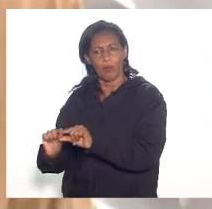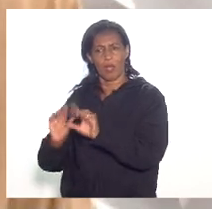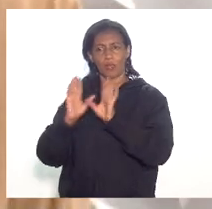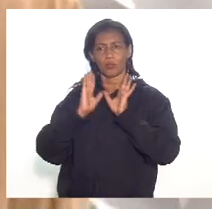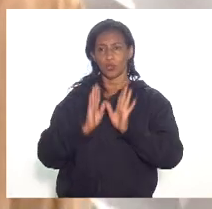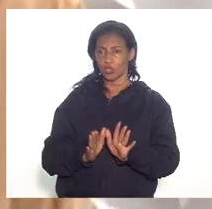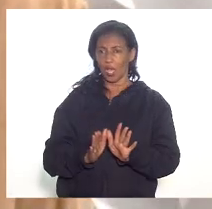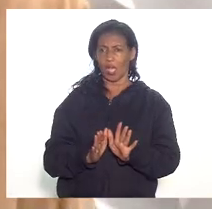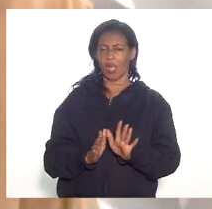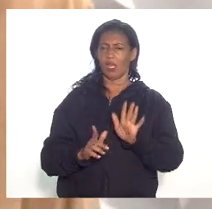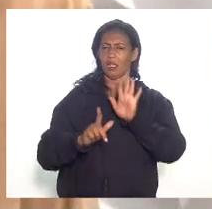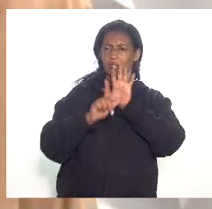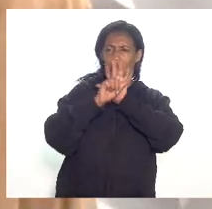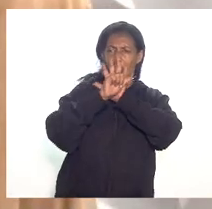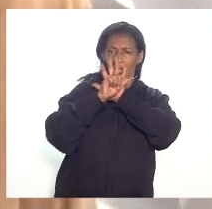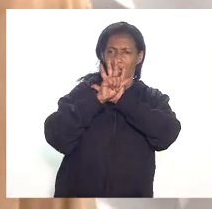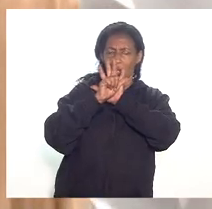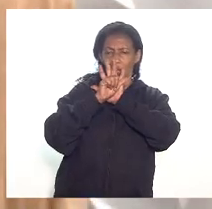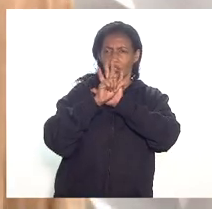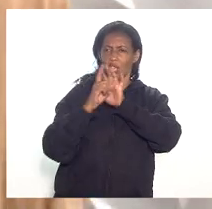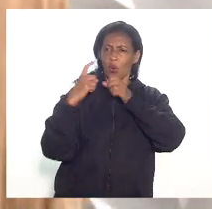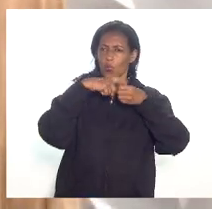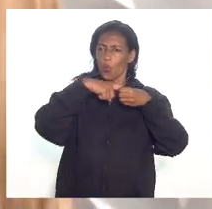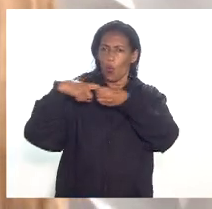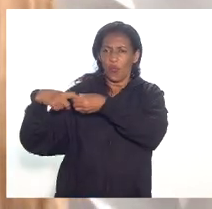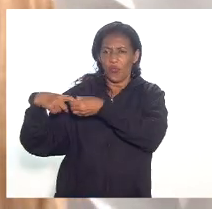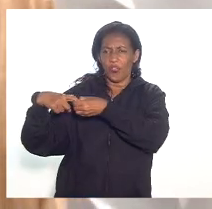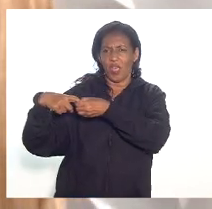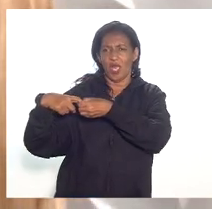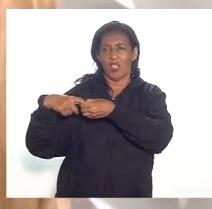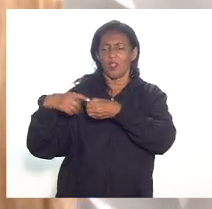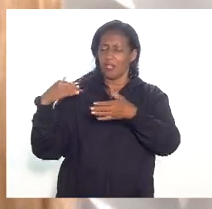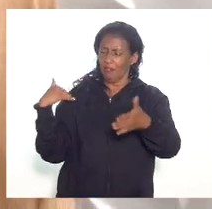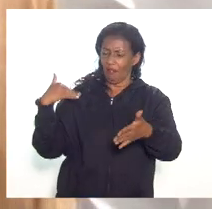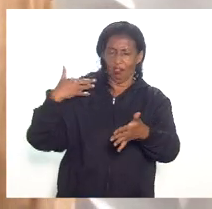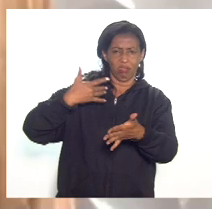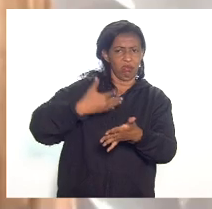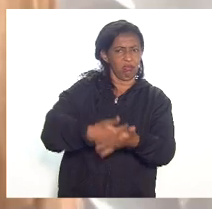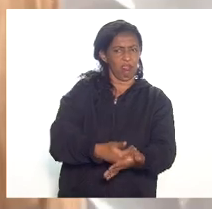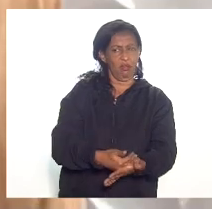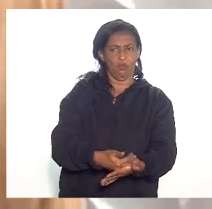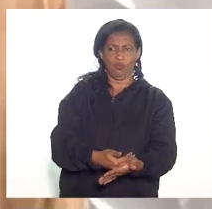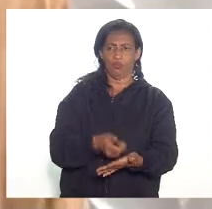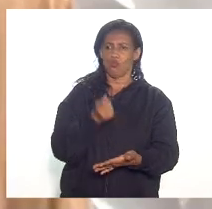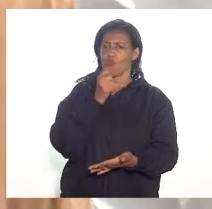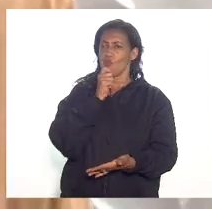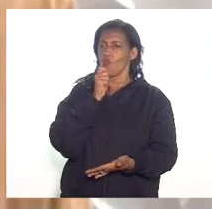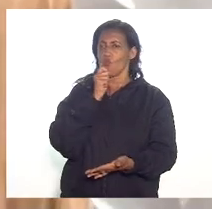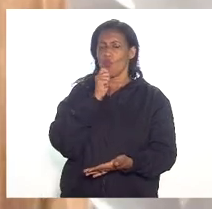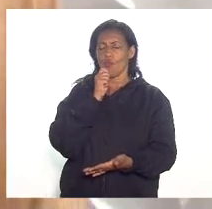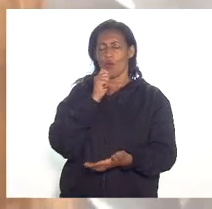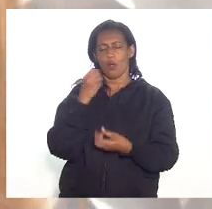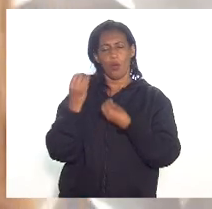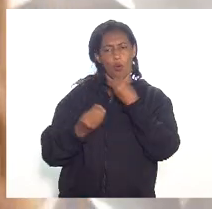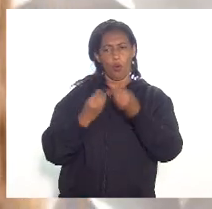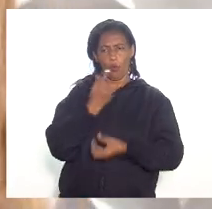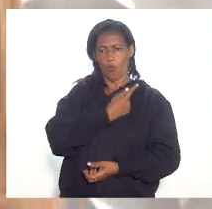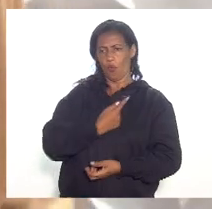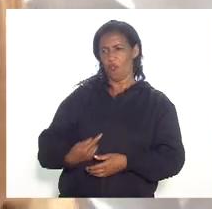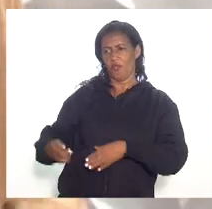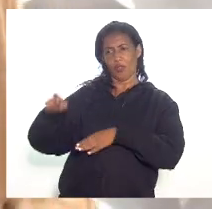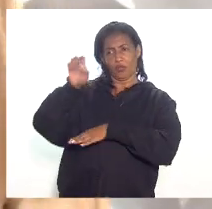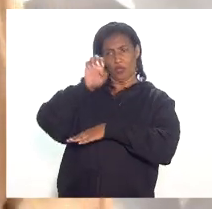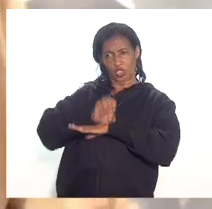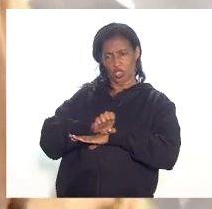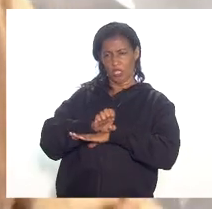já prevista no convênio com o FASC até hoje não houve aplicação por parte do governo do estado